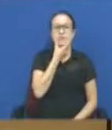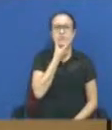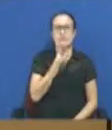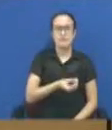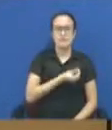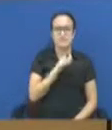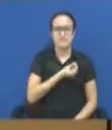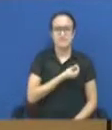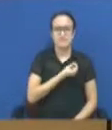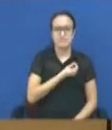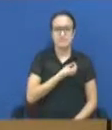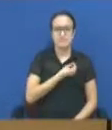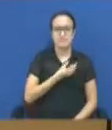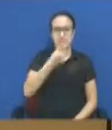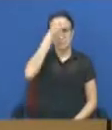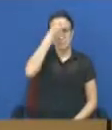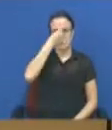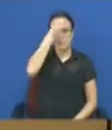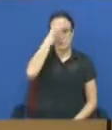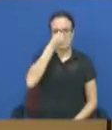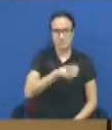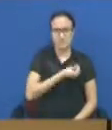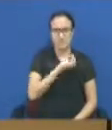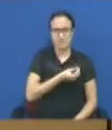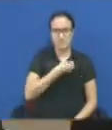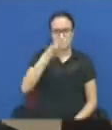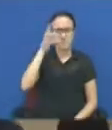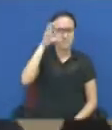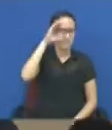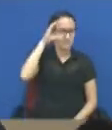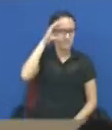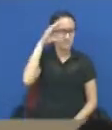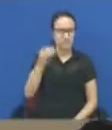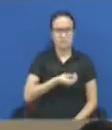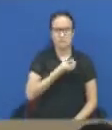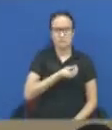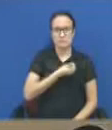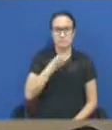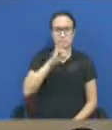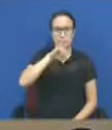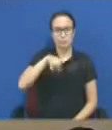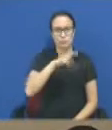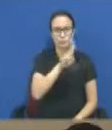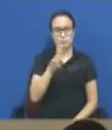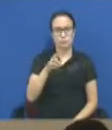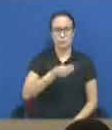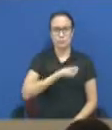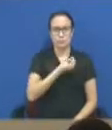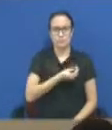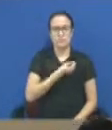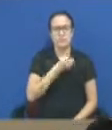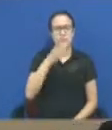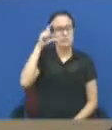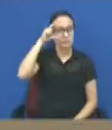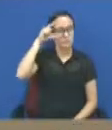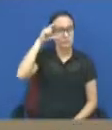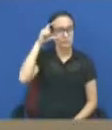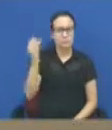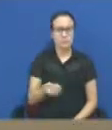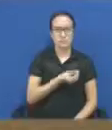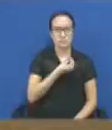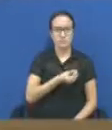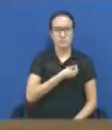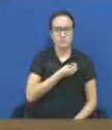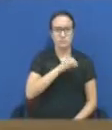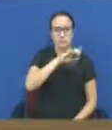Presente. Jorge Freitas. Presente. José Couto. Presente. José Eduardo. Presente. José Farid. Presente. José